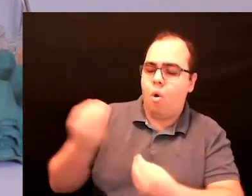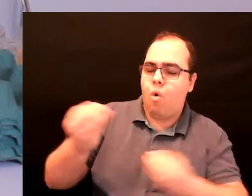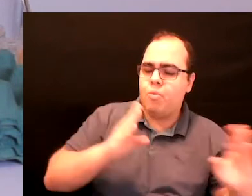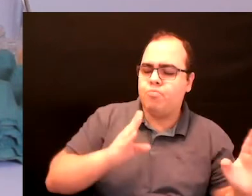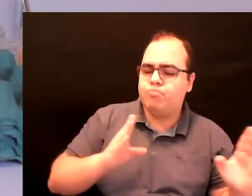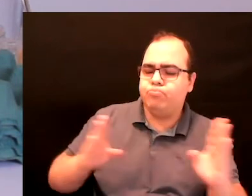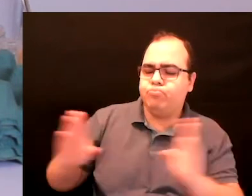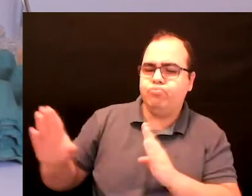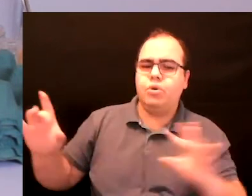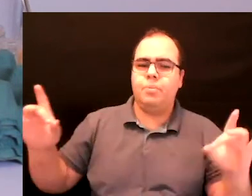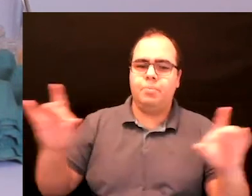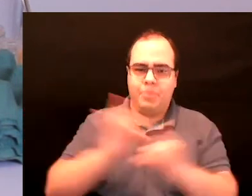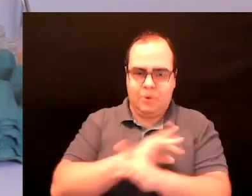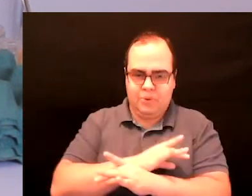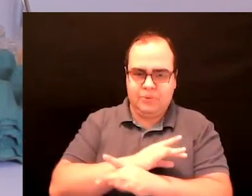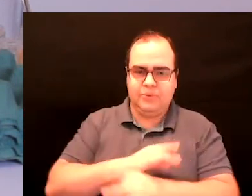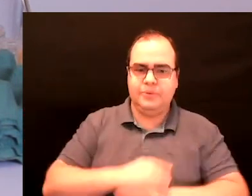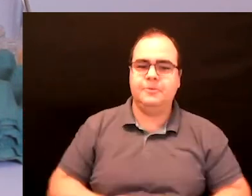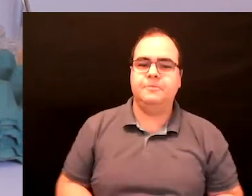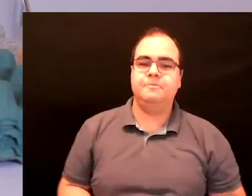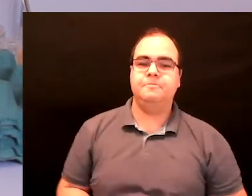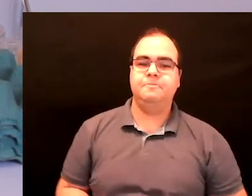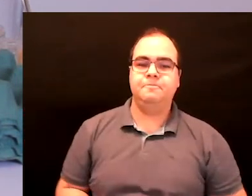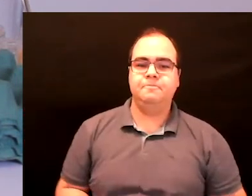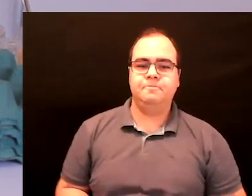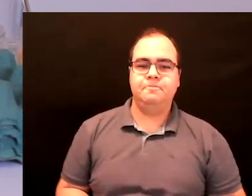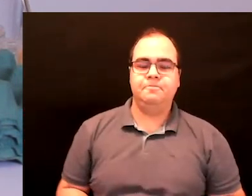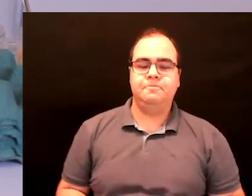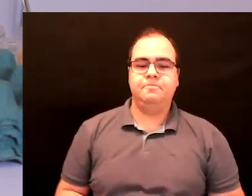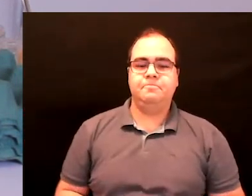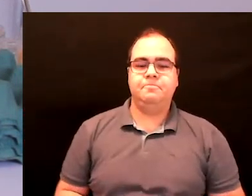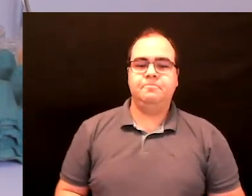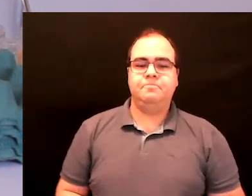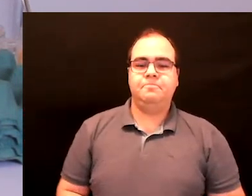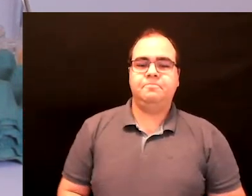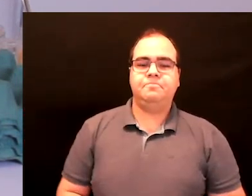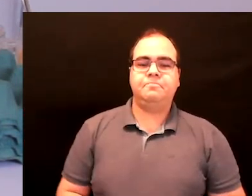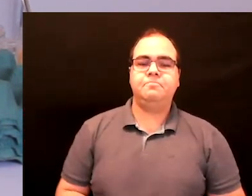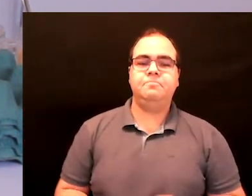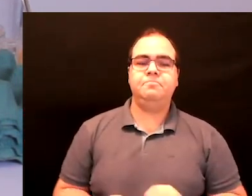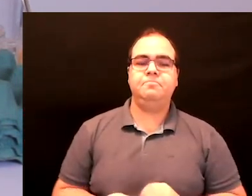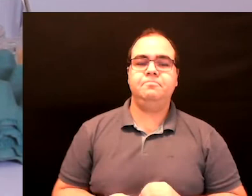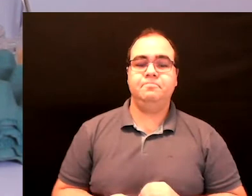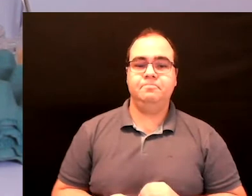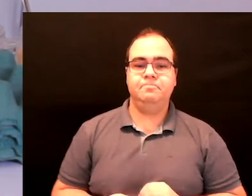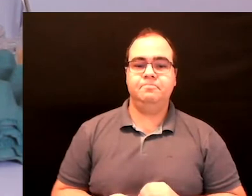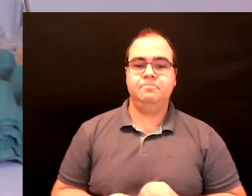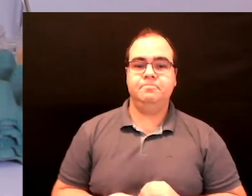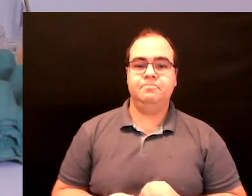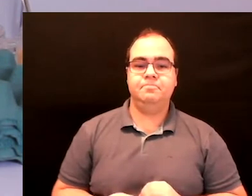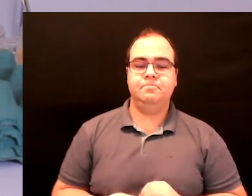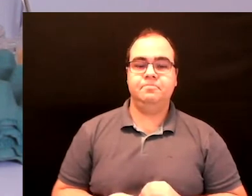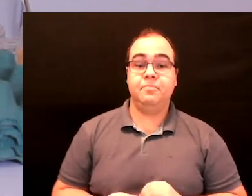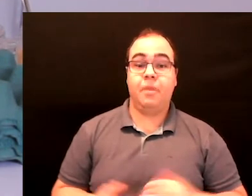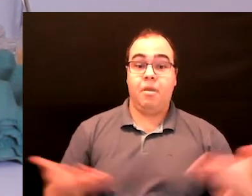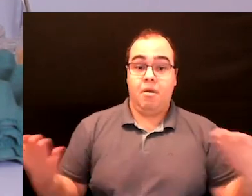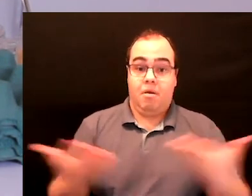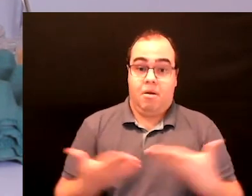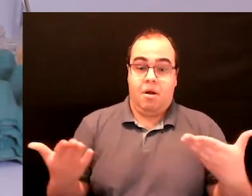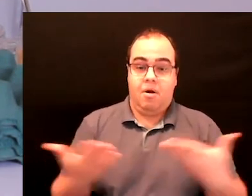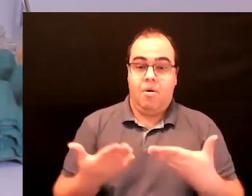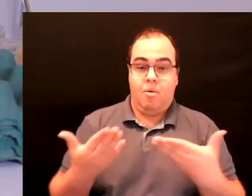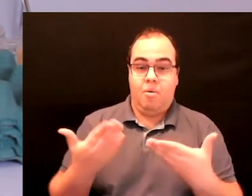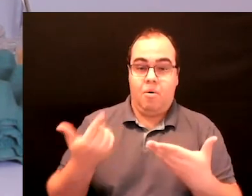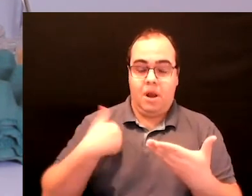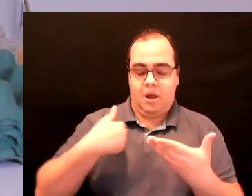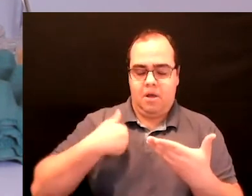mexer aqui, vou ver como ela tá. Já está prontinha para uso. Olha essa amarela aqui. E